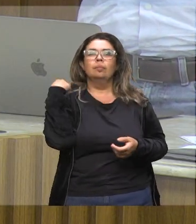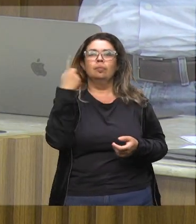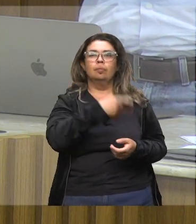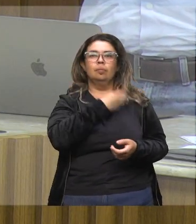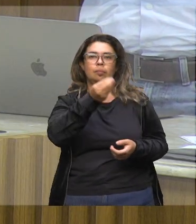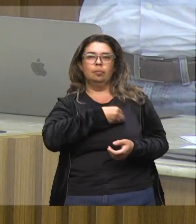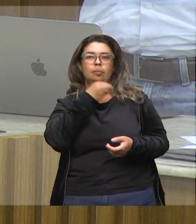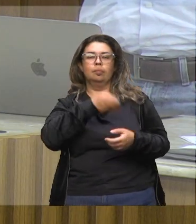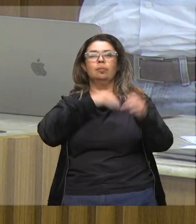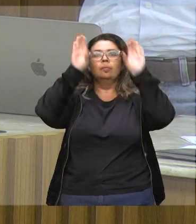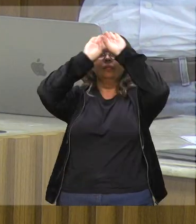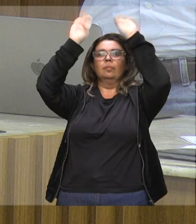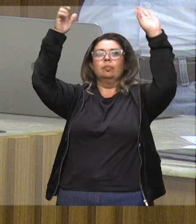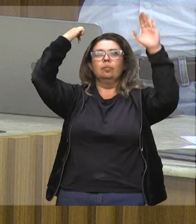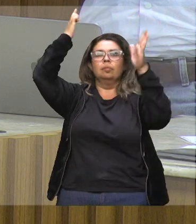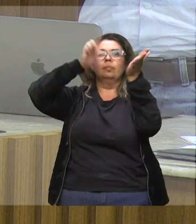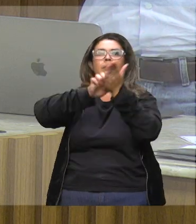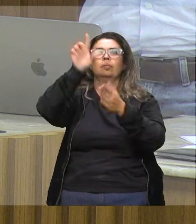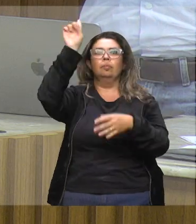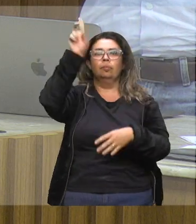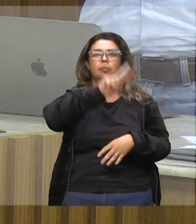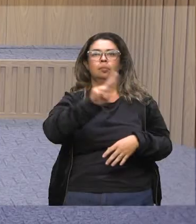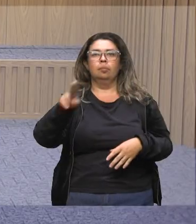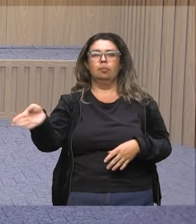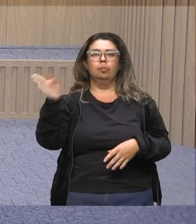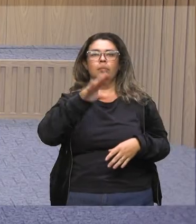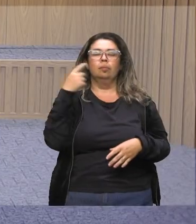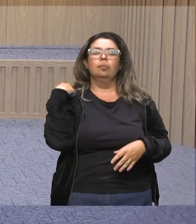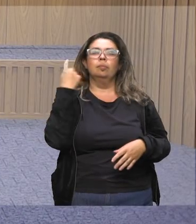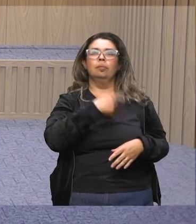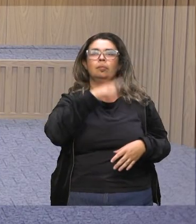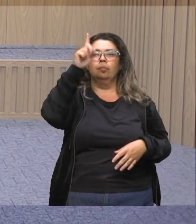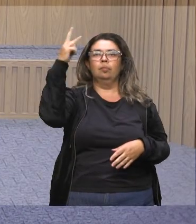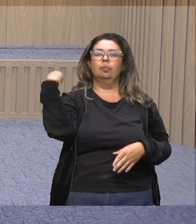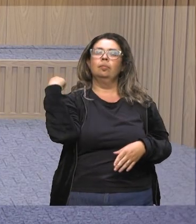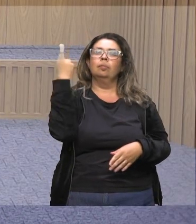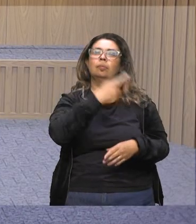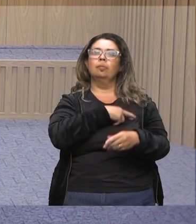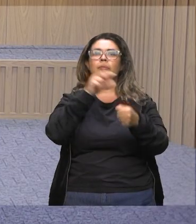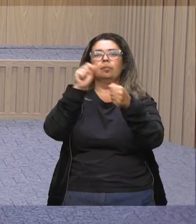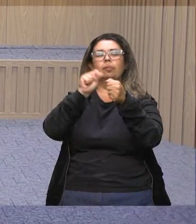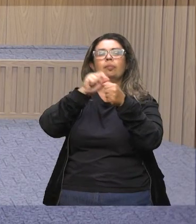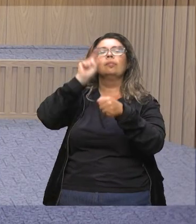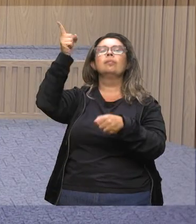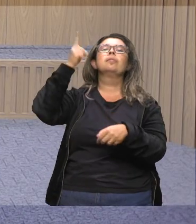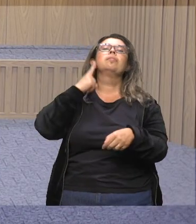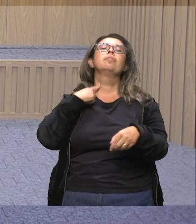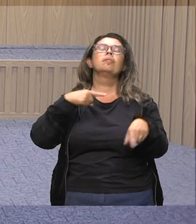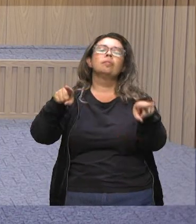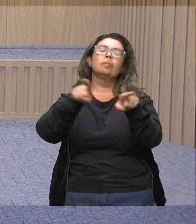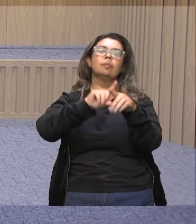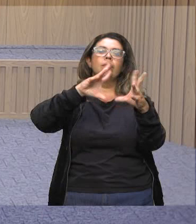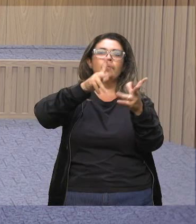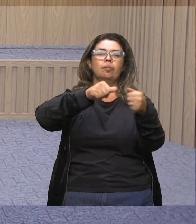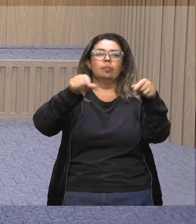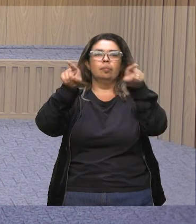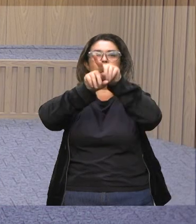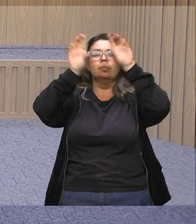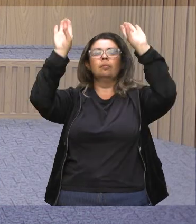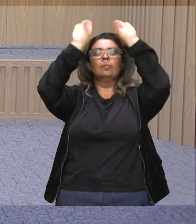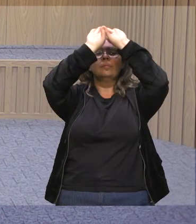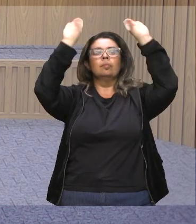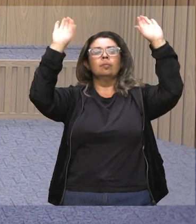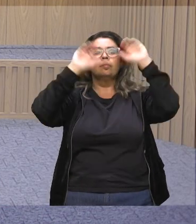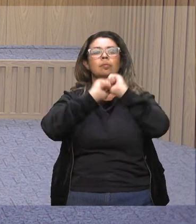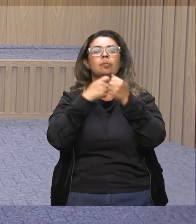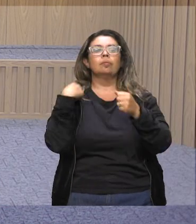céu, santificado seja o vosso nome. Venha a nós o vosso reino. Seja feita a vossa vontade, assim na terra como